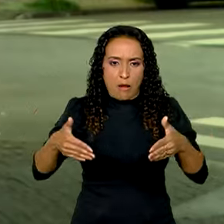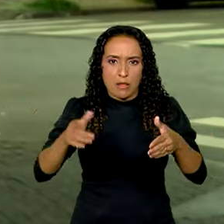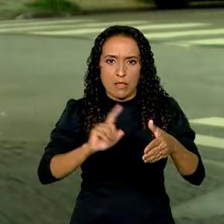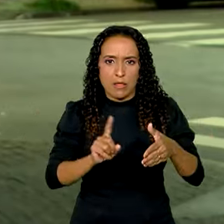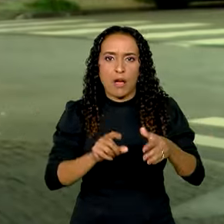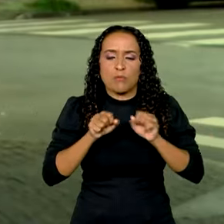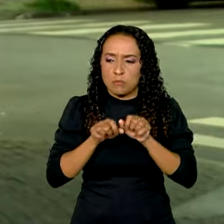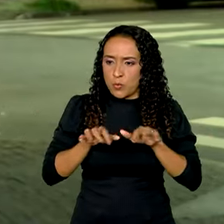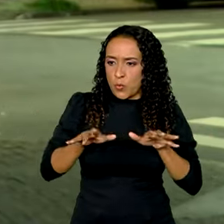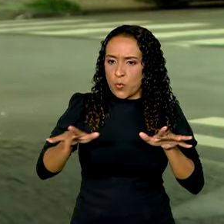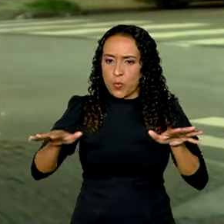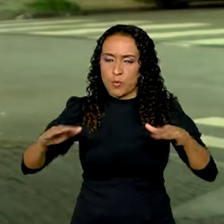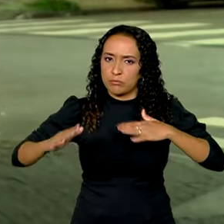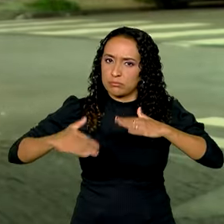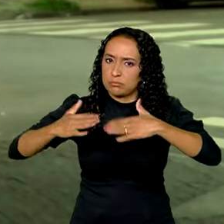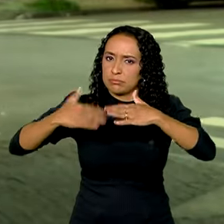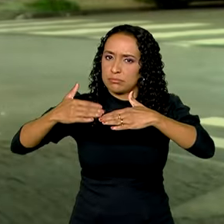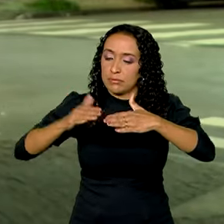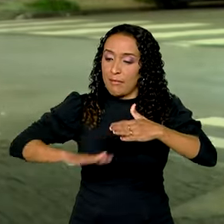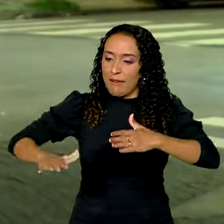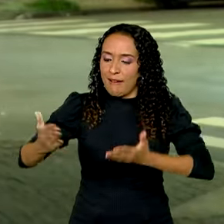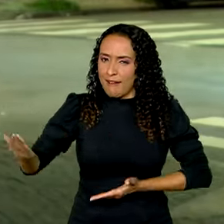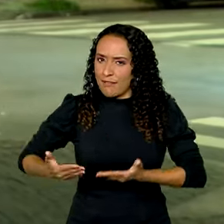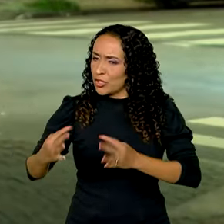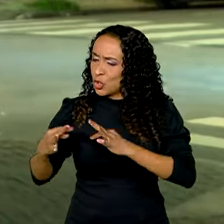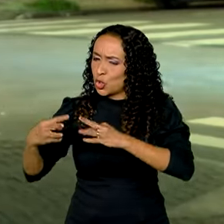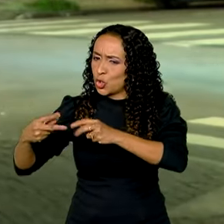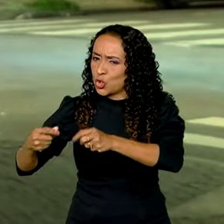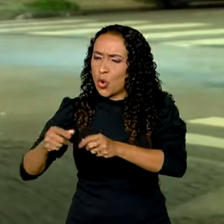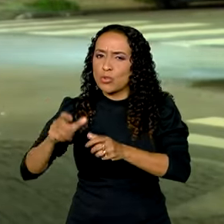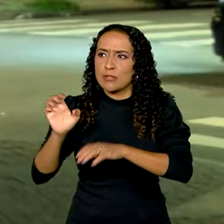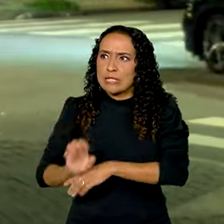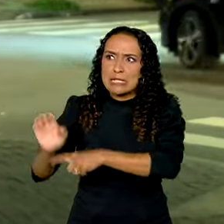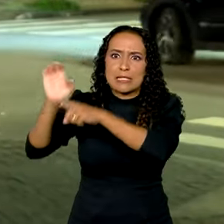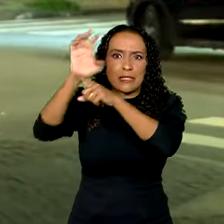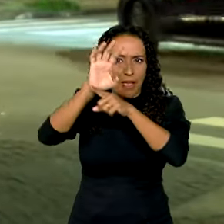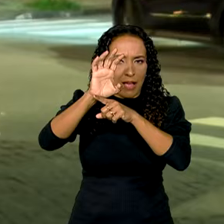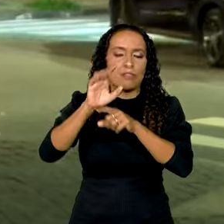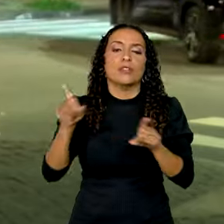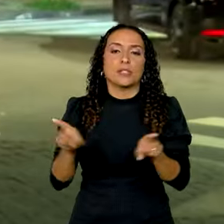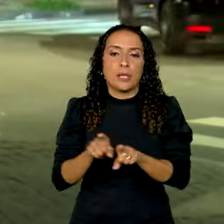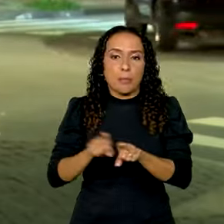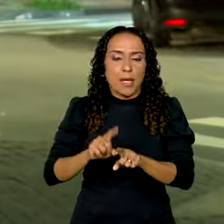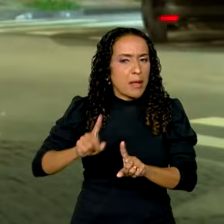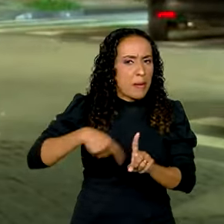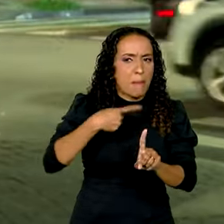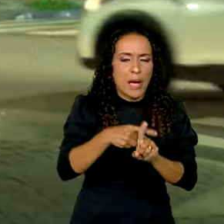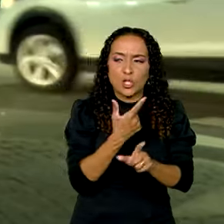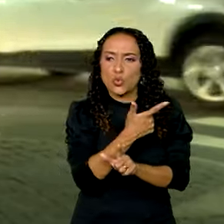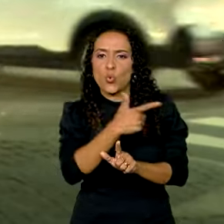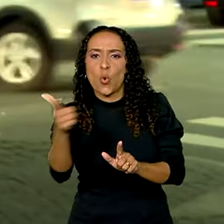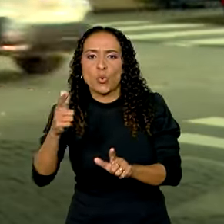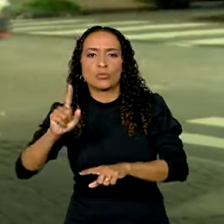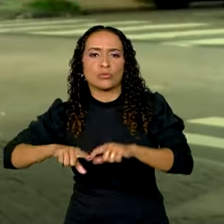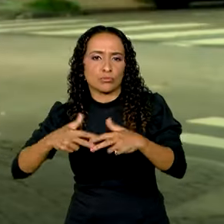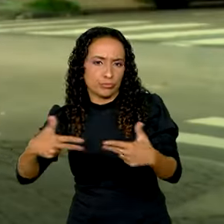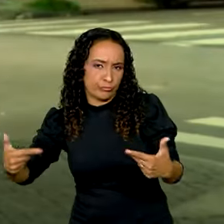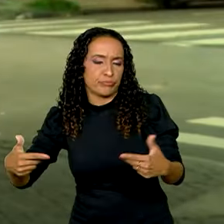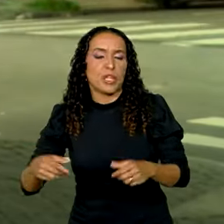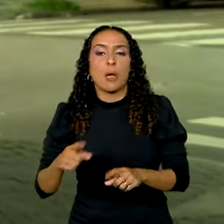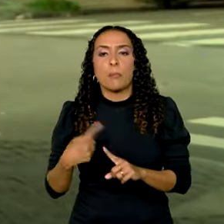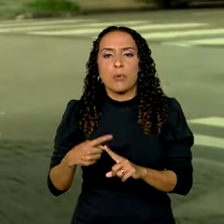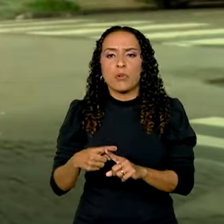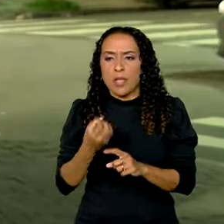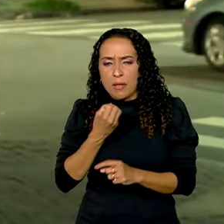Então, o crescimento no setor de serviços aconteceu em praticamente todos os estados do país e em mais segmentos, o que é importante porque esses